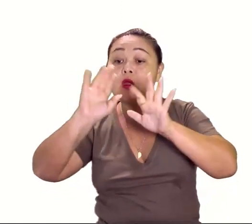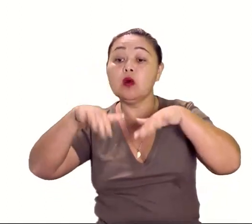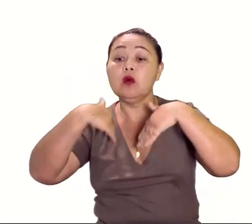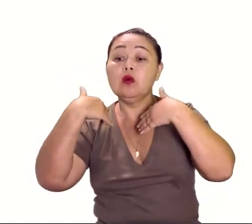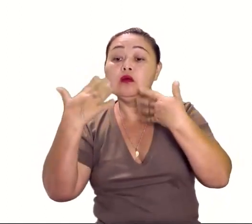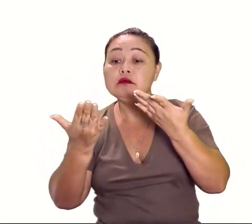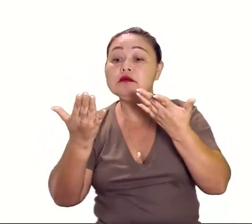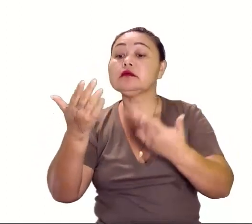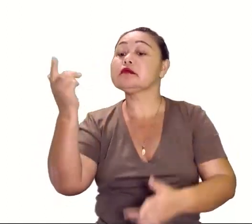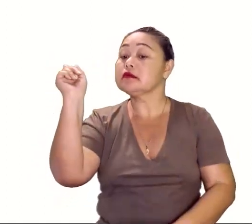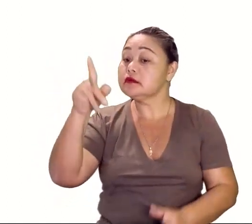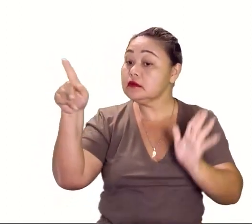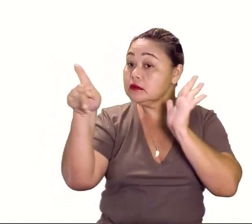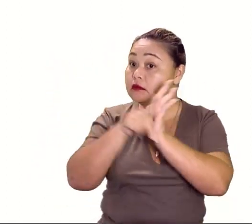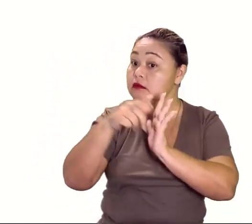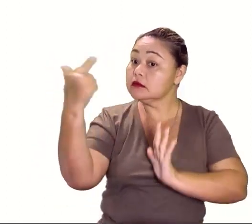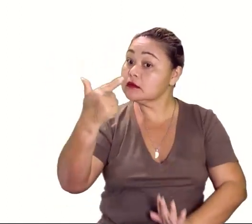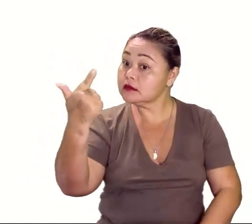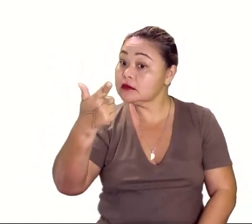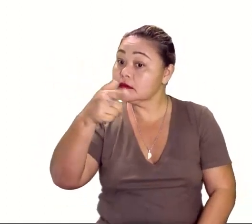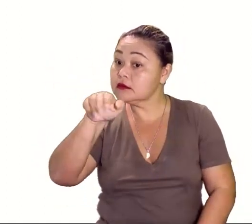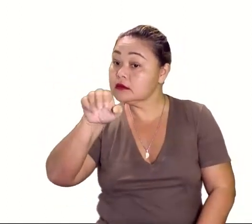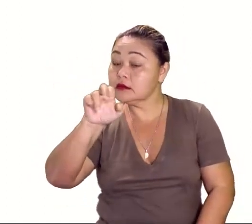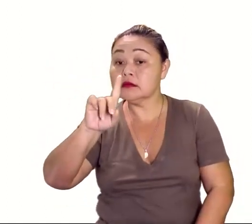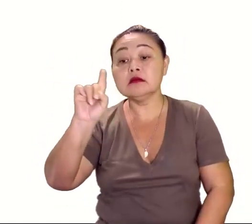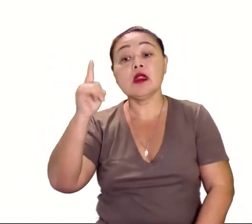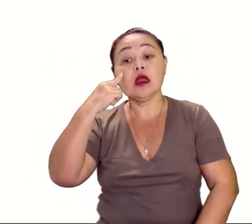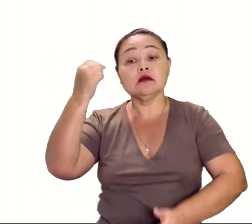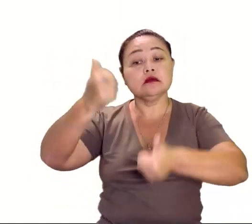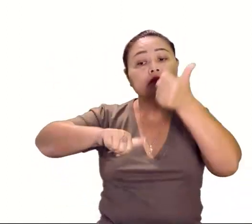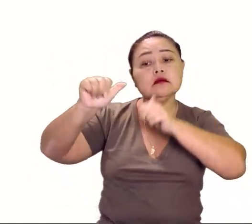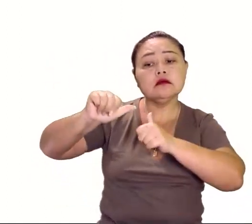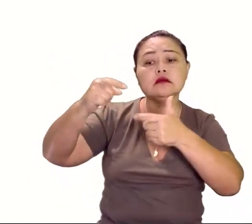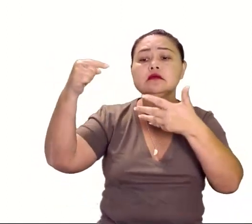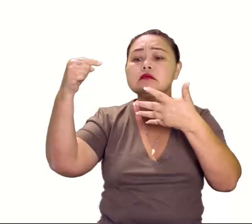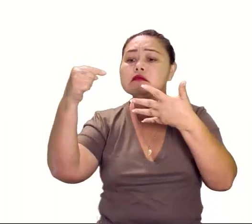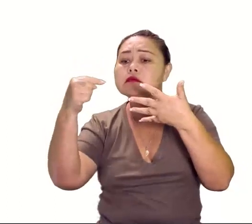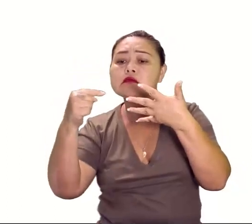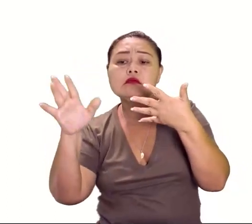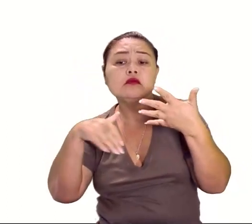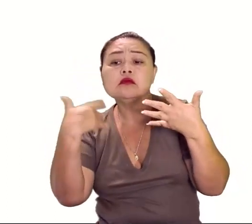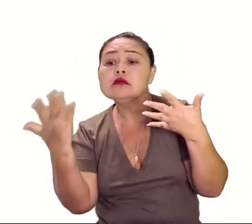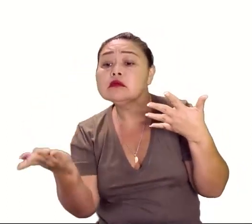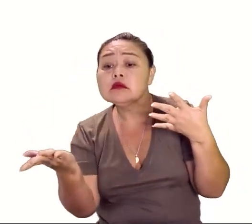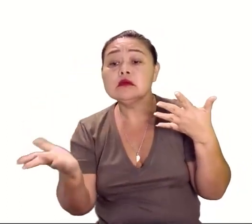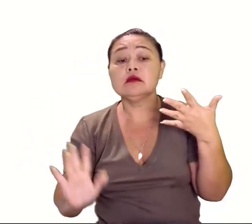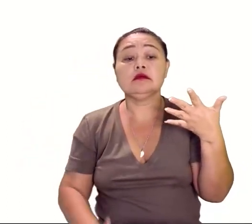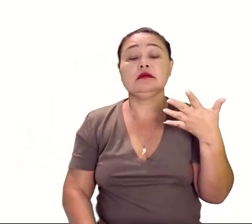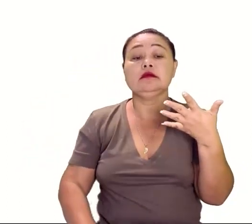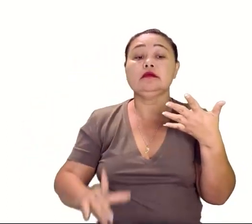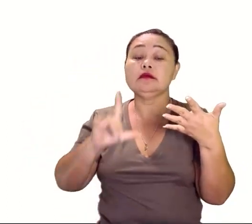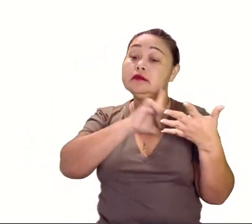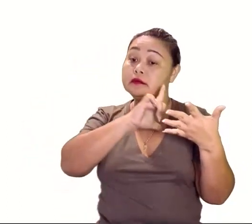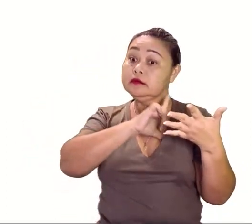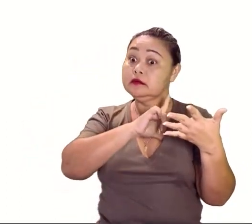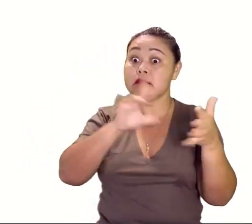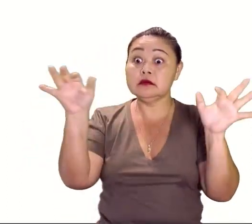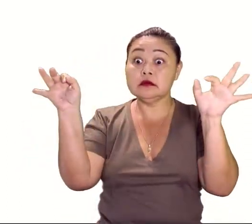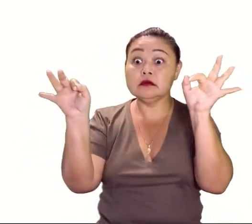do segundo grau e analisar também as demais, se não são do segundo, o que acontece, né? Tem umas que já